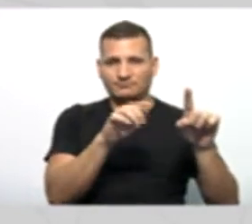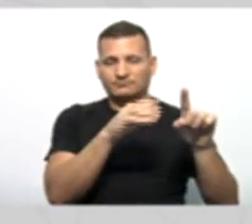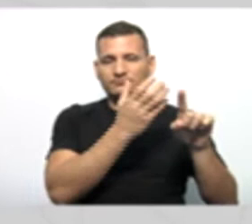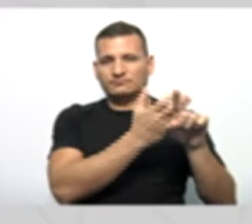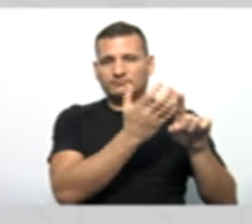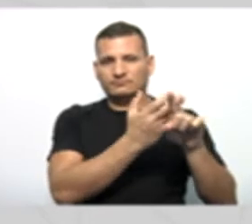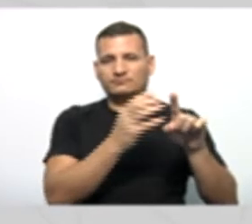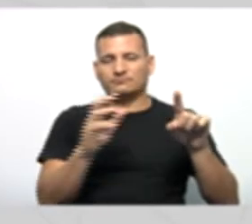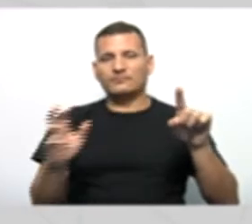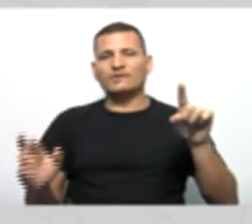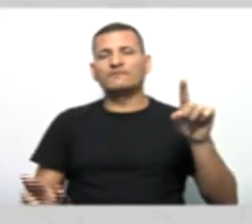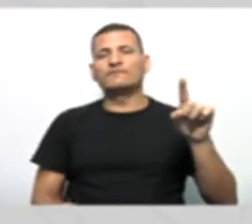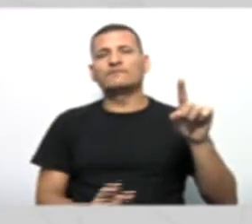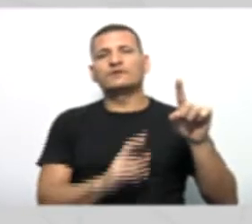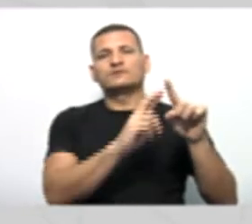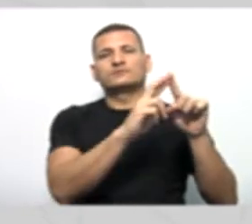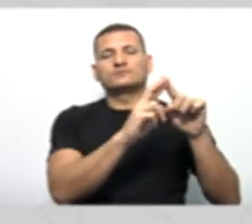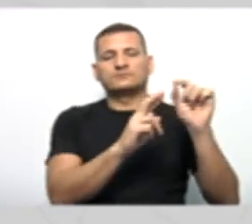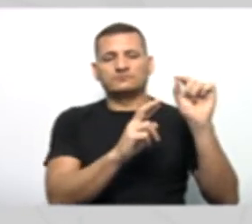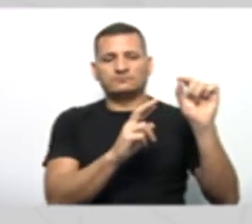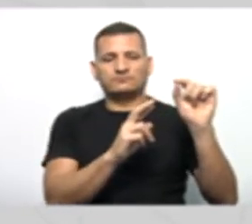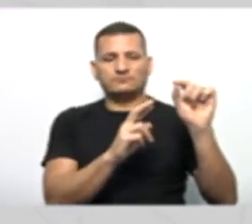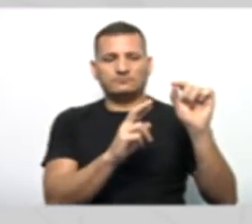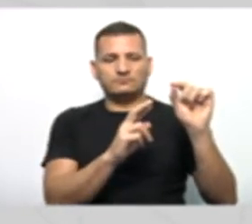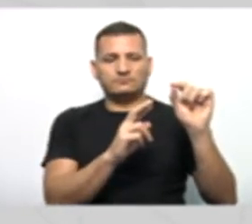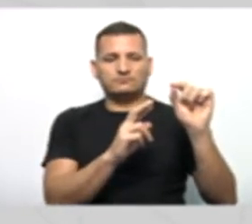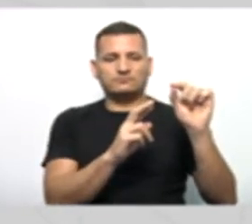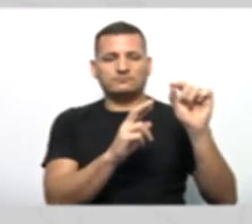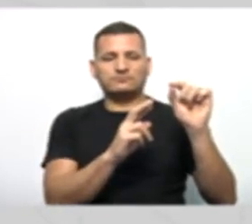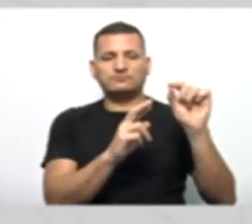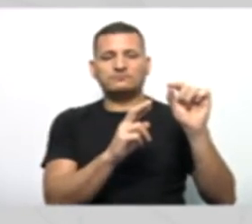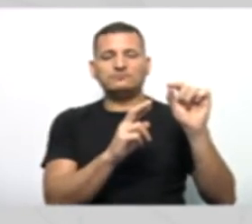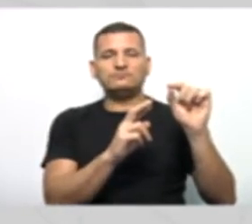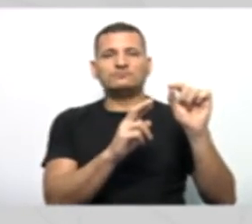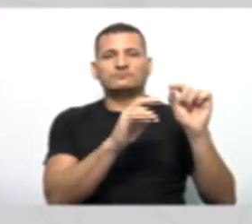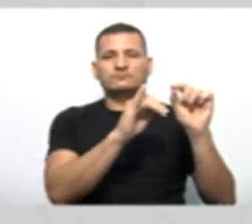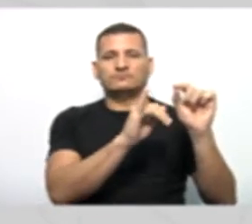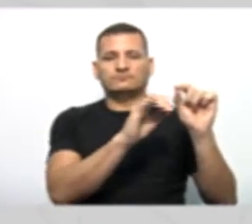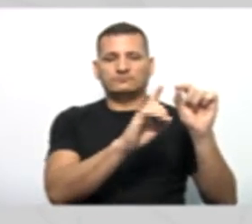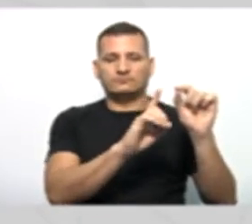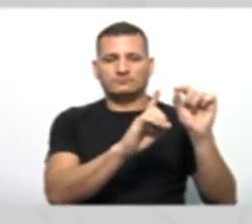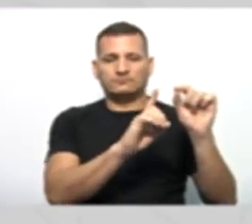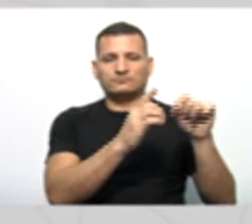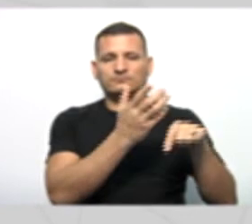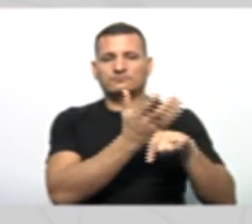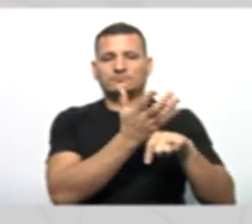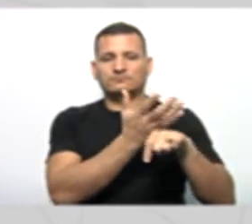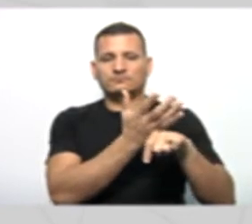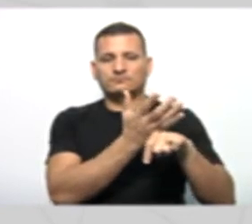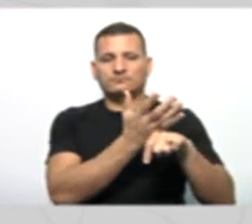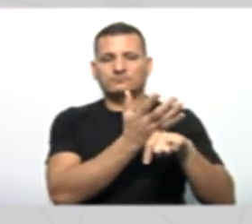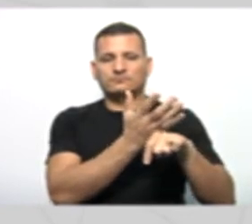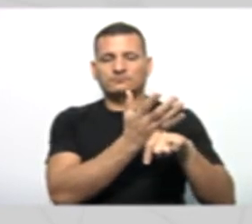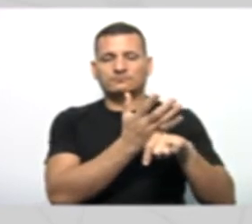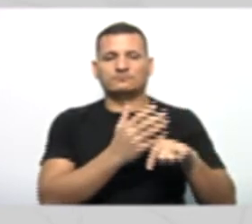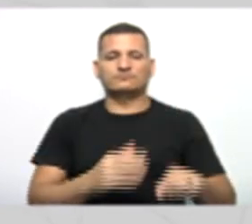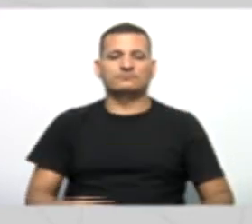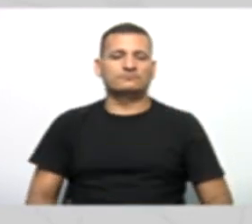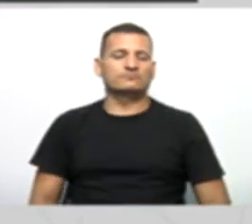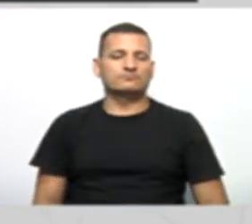lá? O campo ou atributo chamado ID disciplina. Assim a gente faz a relação entre as